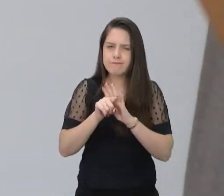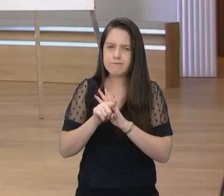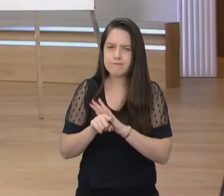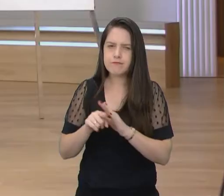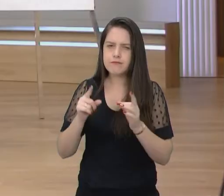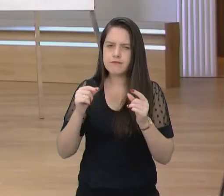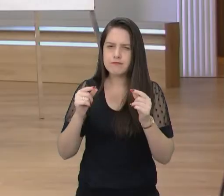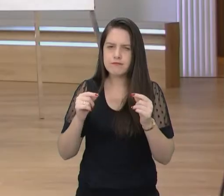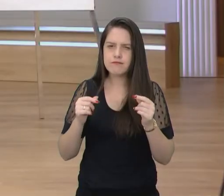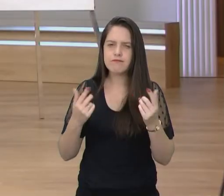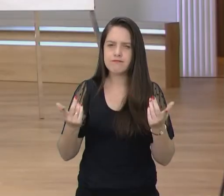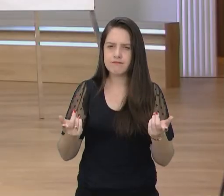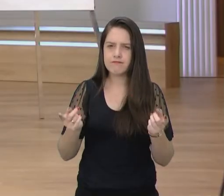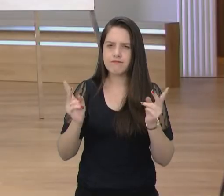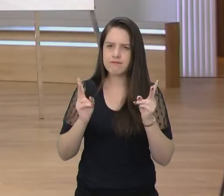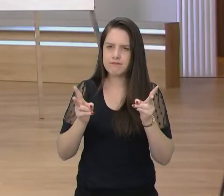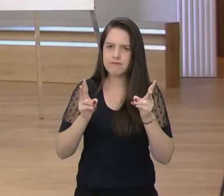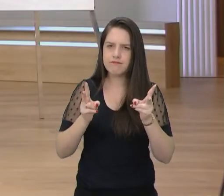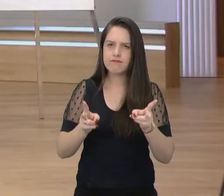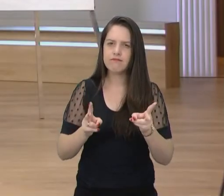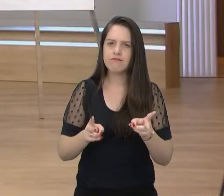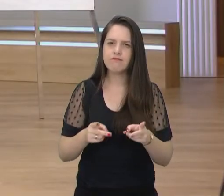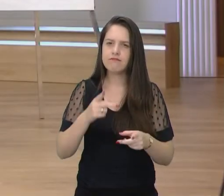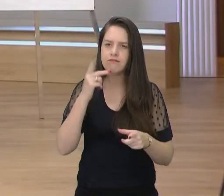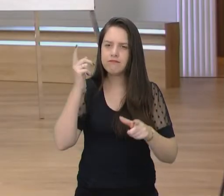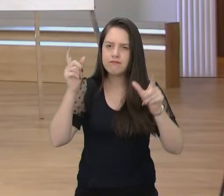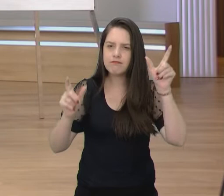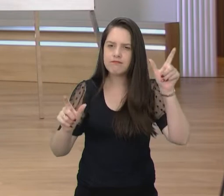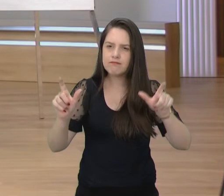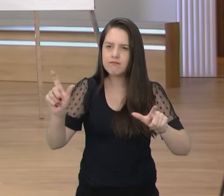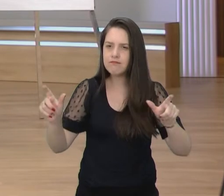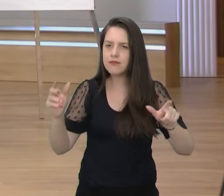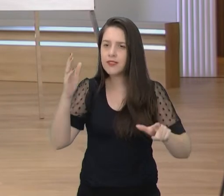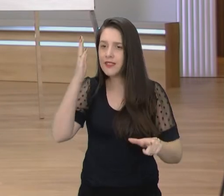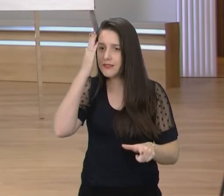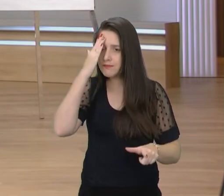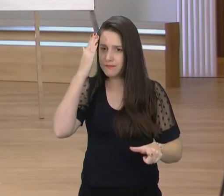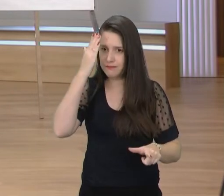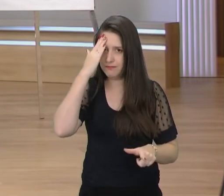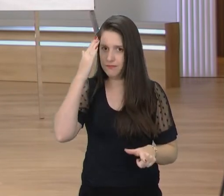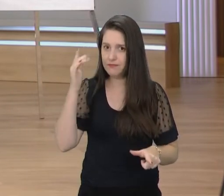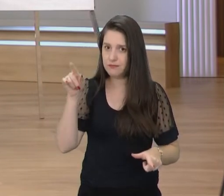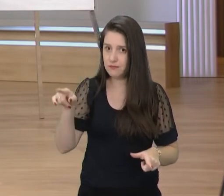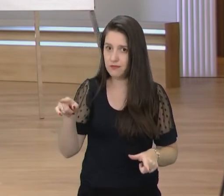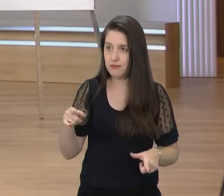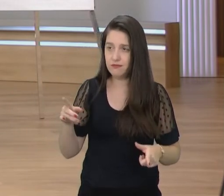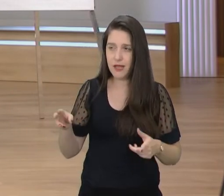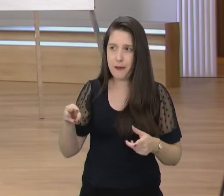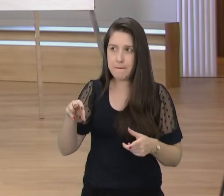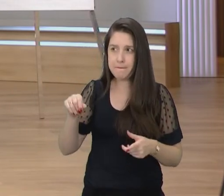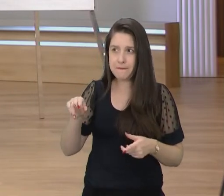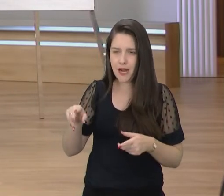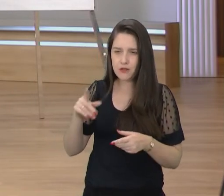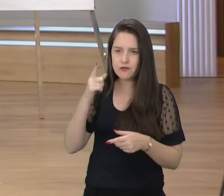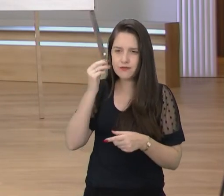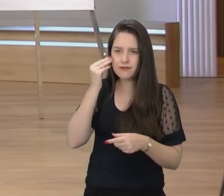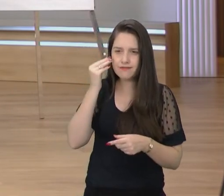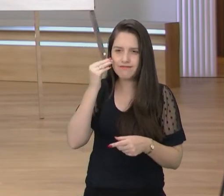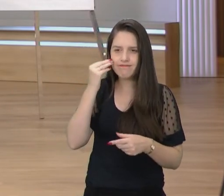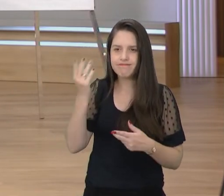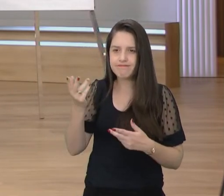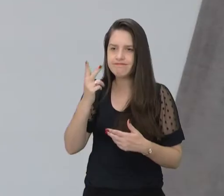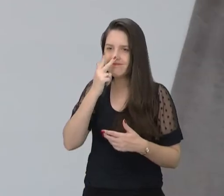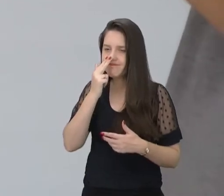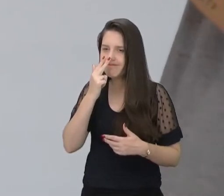cartel, que a gente fala, né? O pessoal meio que tabelou o produto e tal, e ele tentou ficar com um preço muito parecido, né?